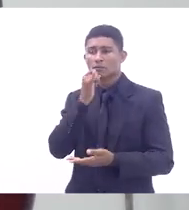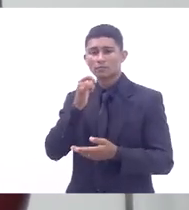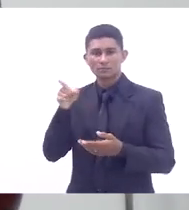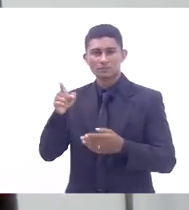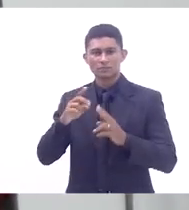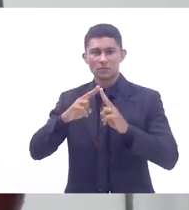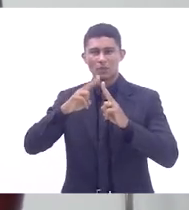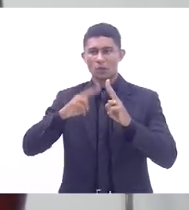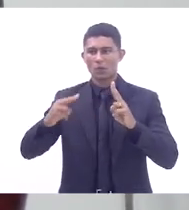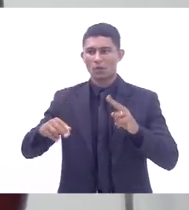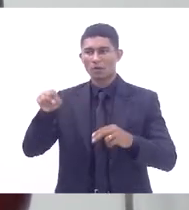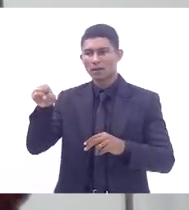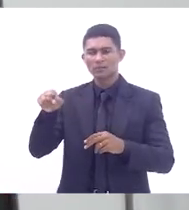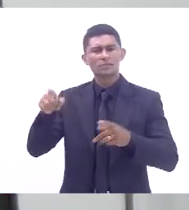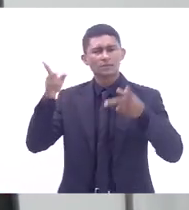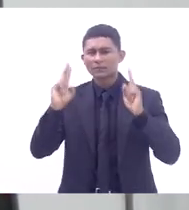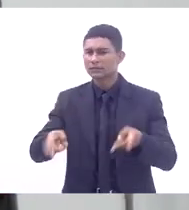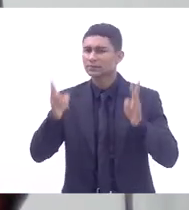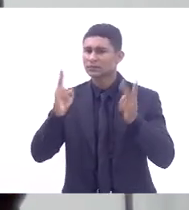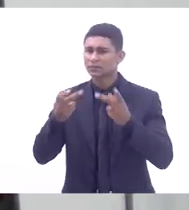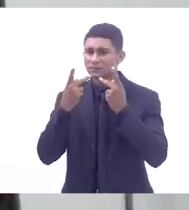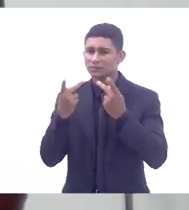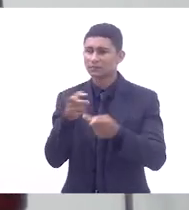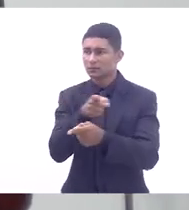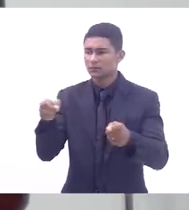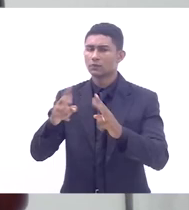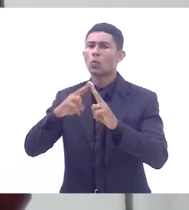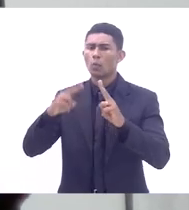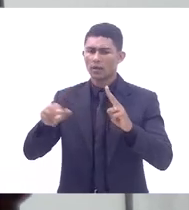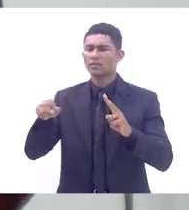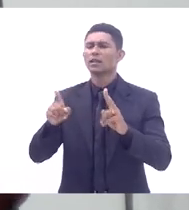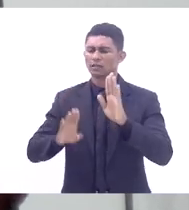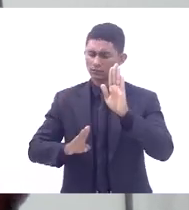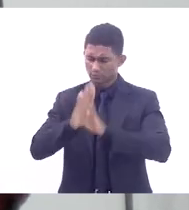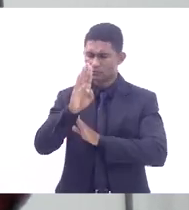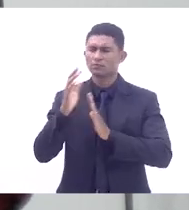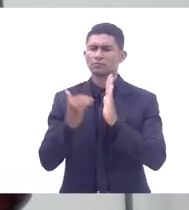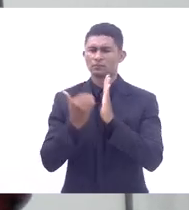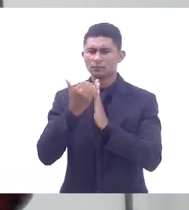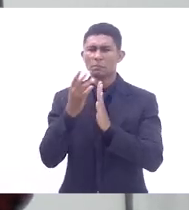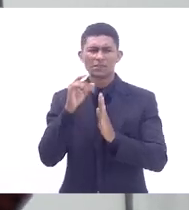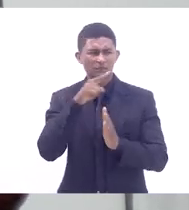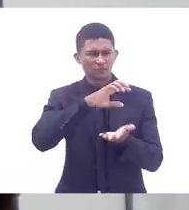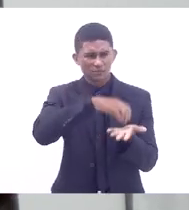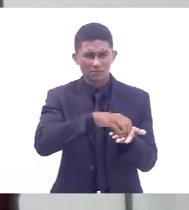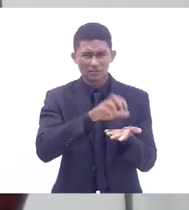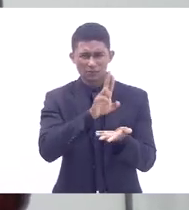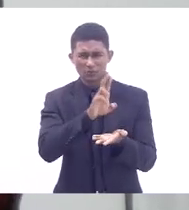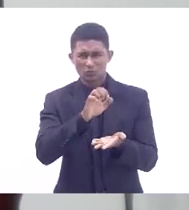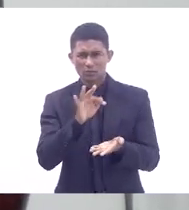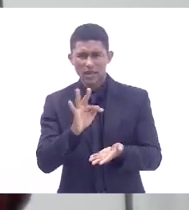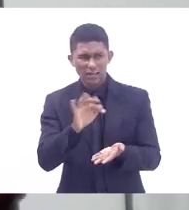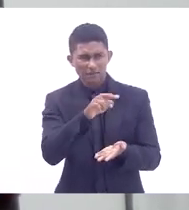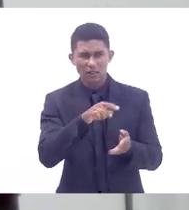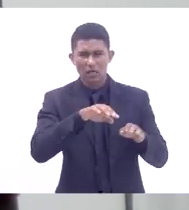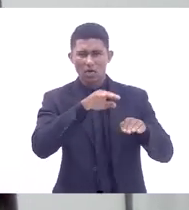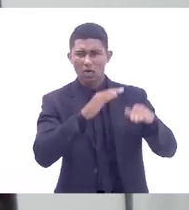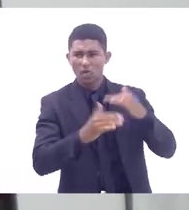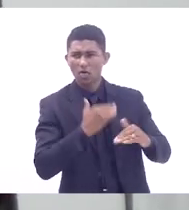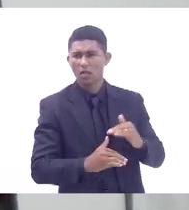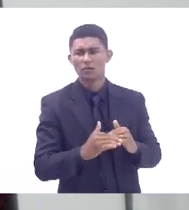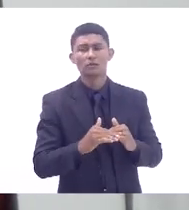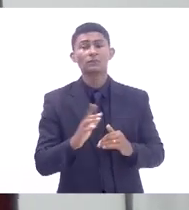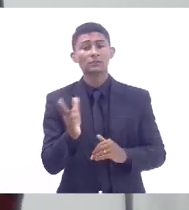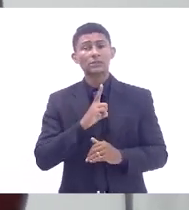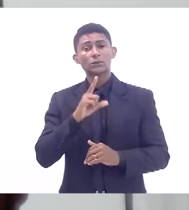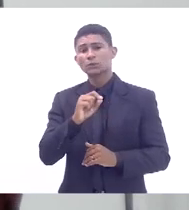UERJ né E aí a gente sempre chama atenção que a gente quer que a UERJ diferença muito mais mas aumente não pode ficar para trás a gente tem divergência aí de em